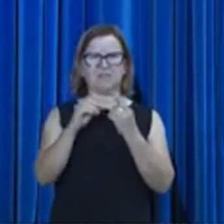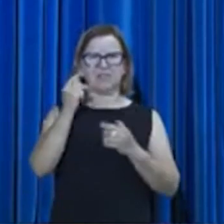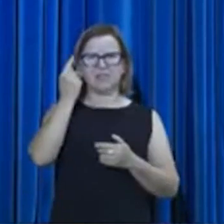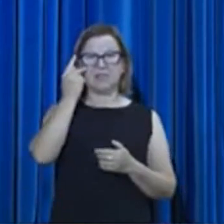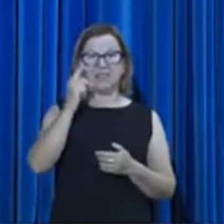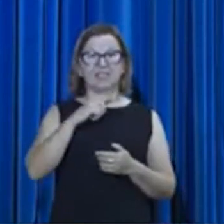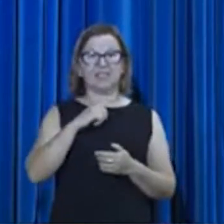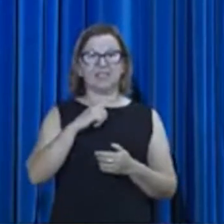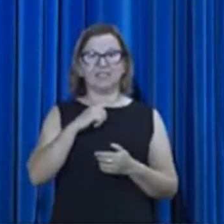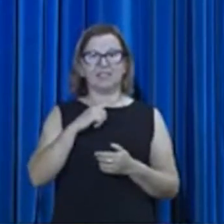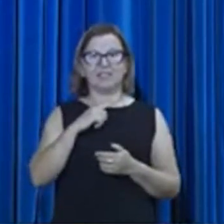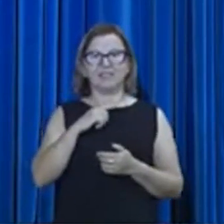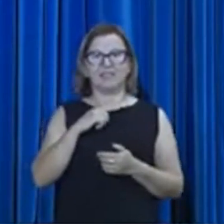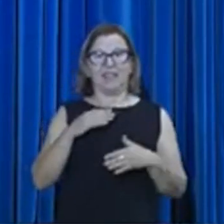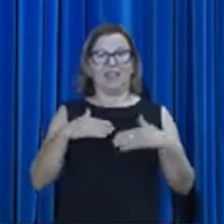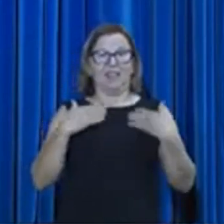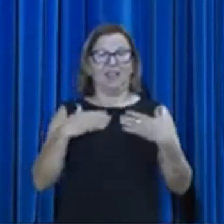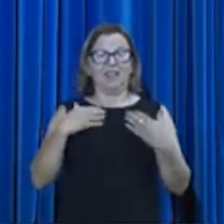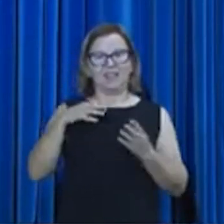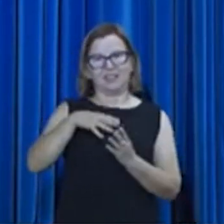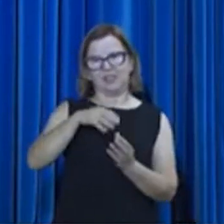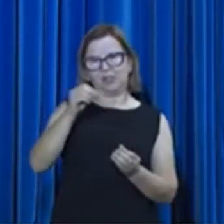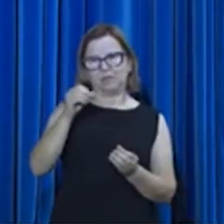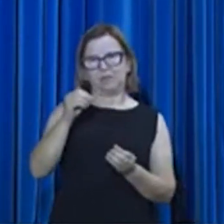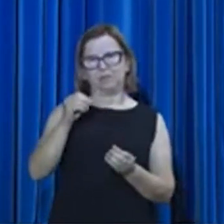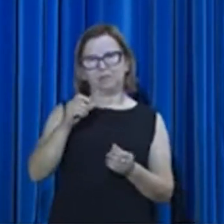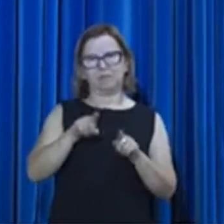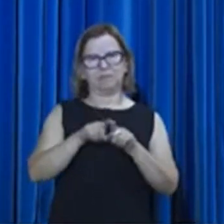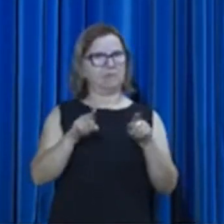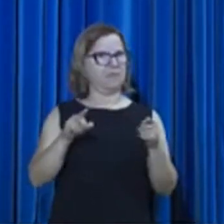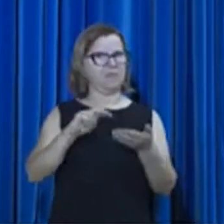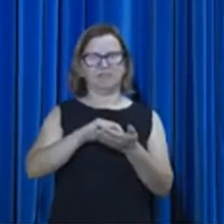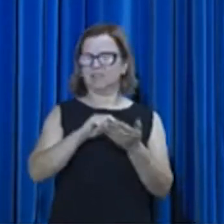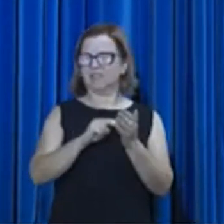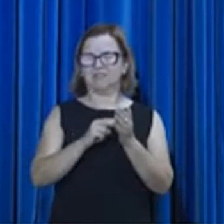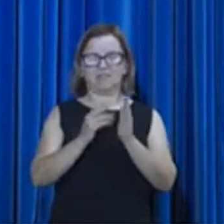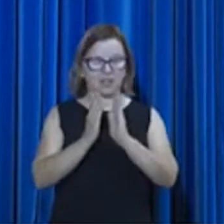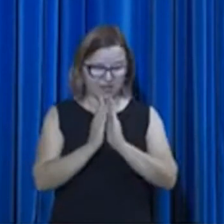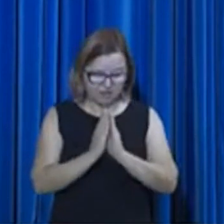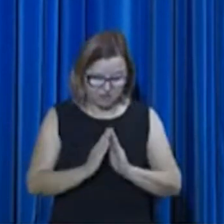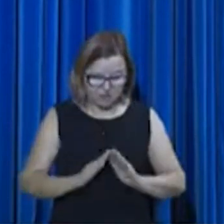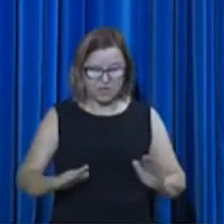um grande êxtase da alma. Mas isso não significa adoração.